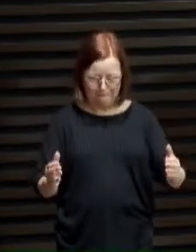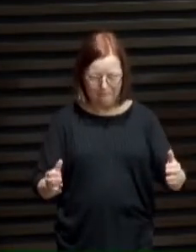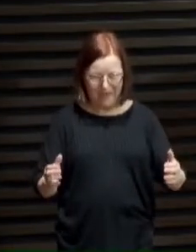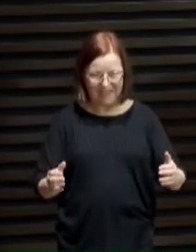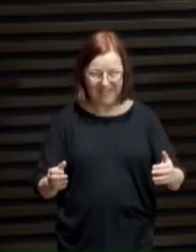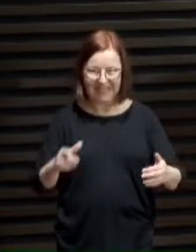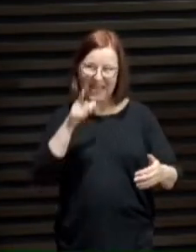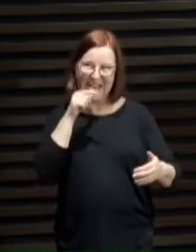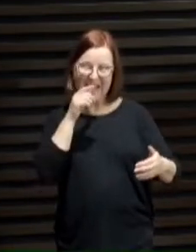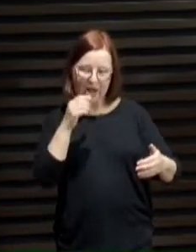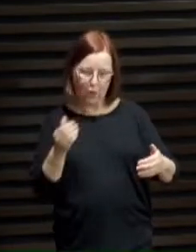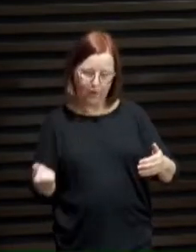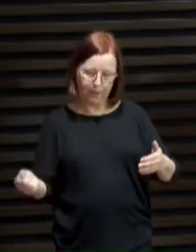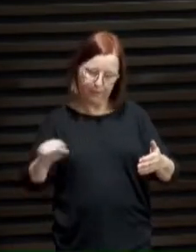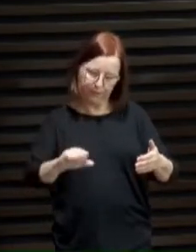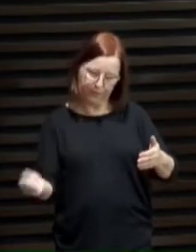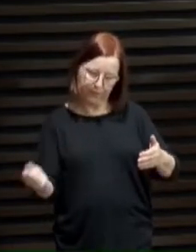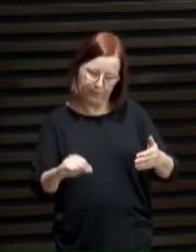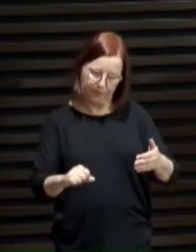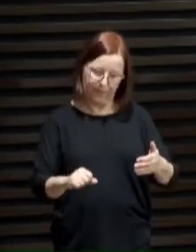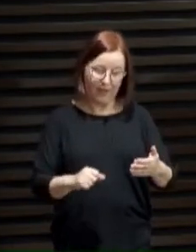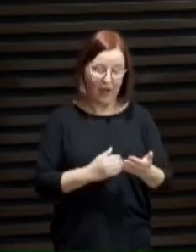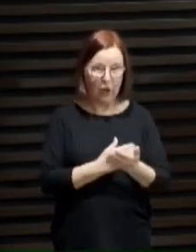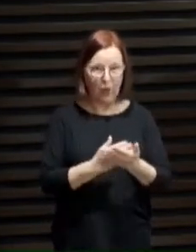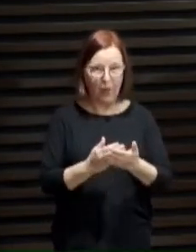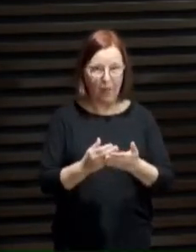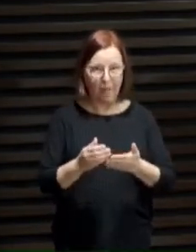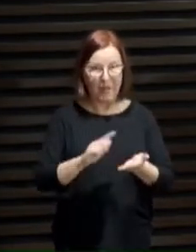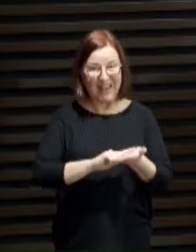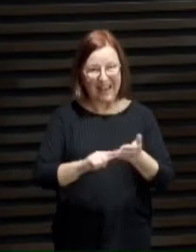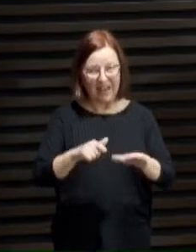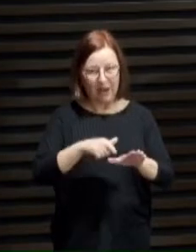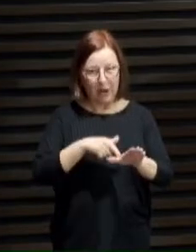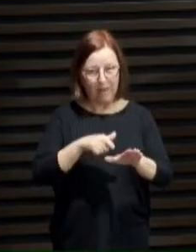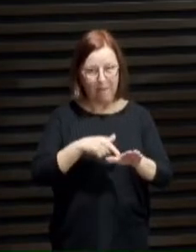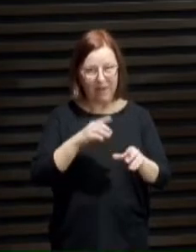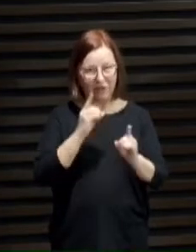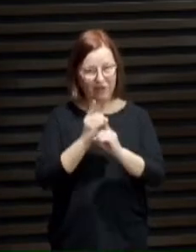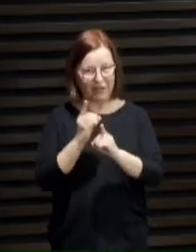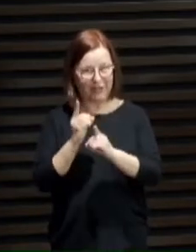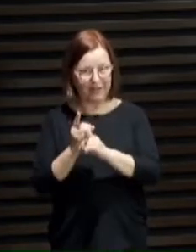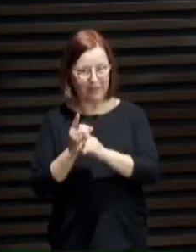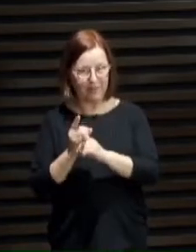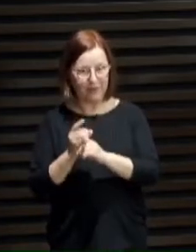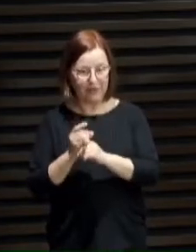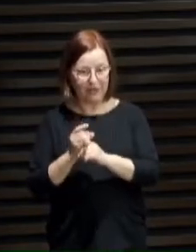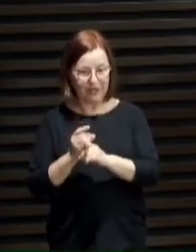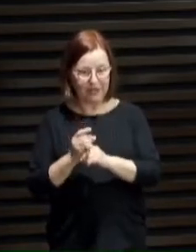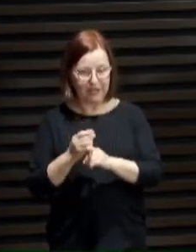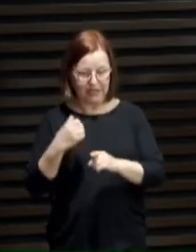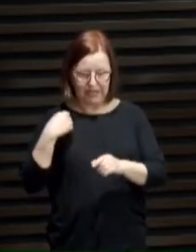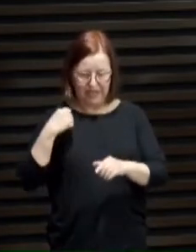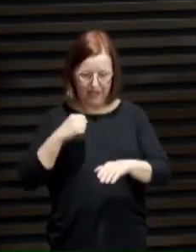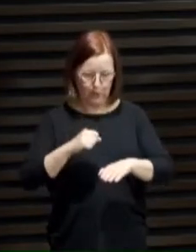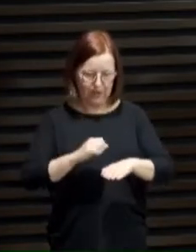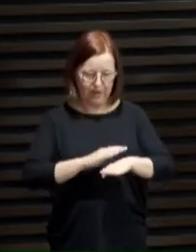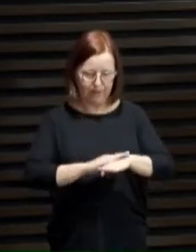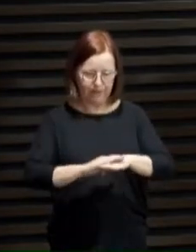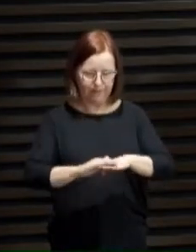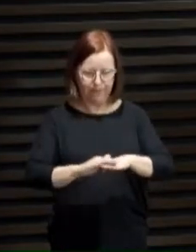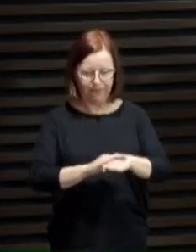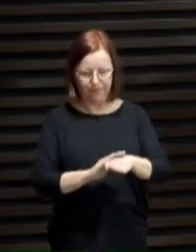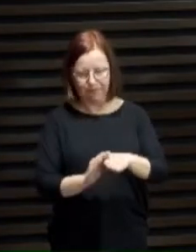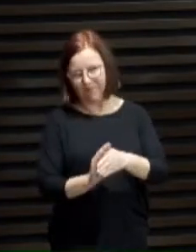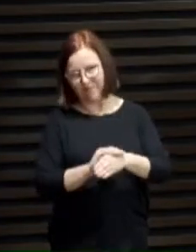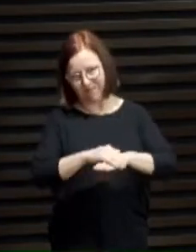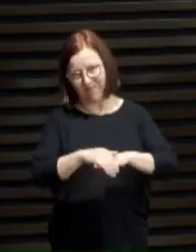discípulos, e a enxugá-los com a toalha com que estava cingido. Só até aqui.